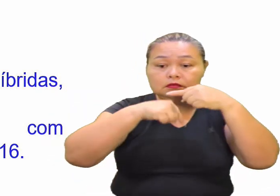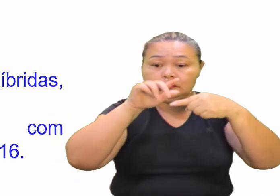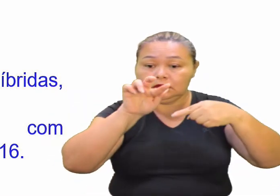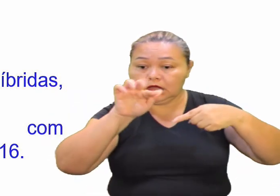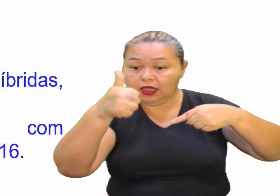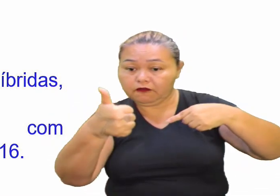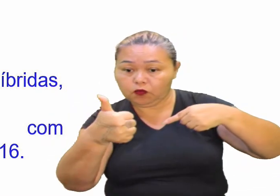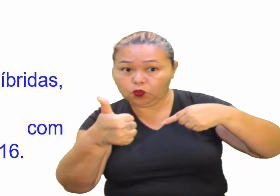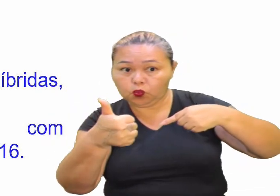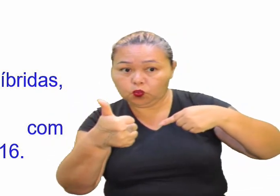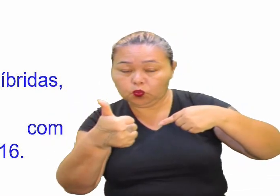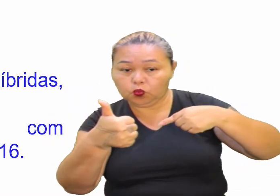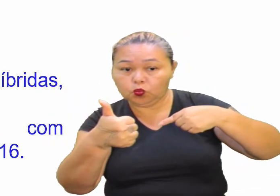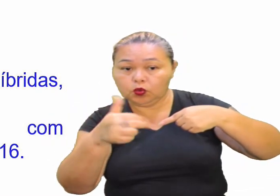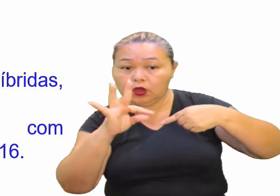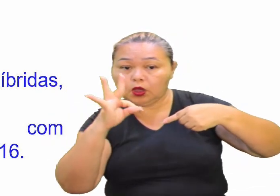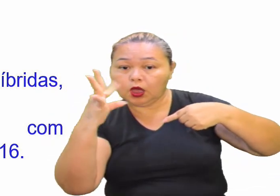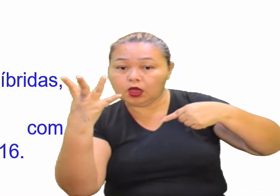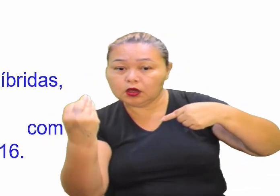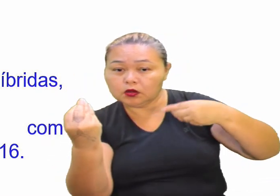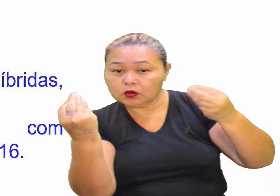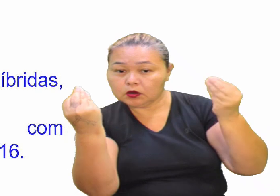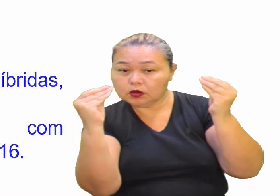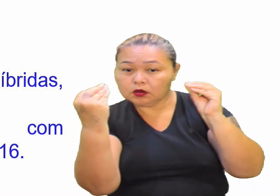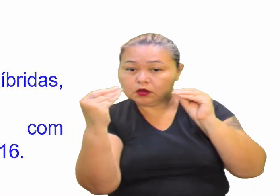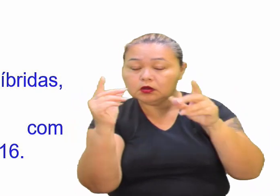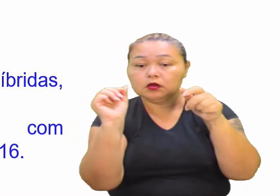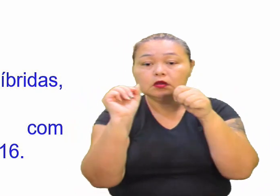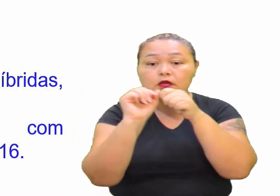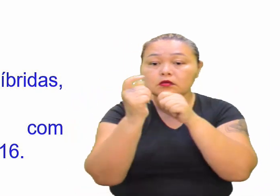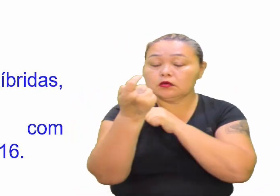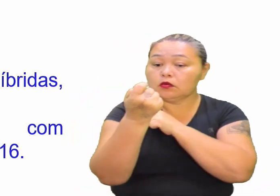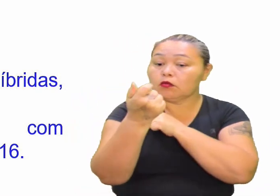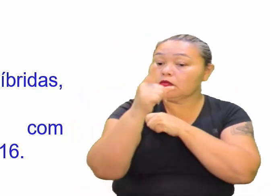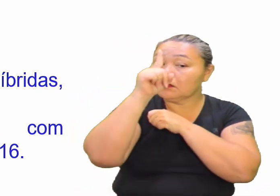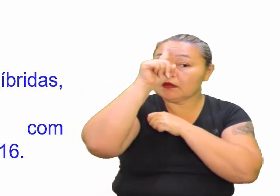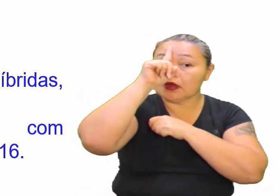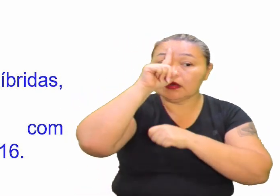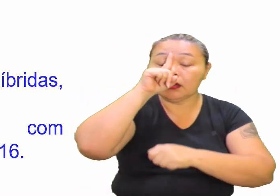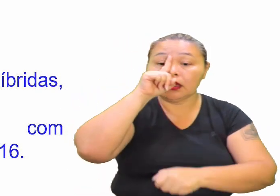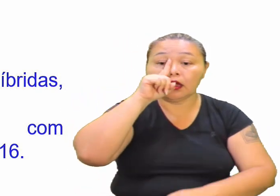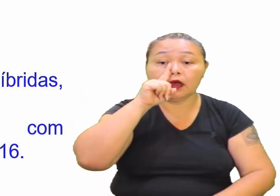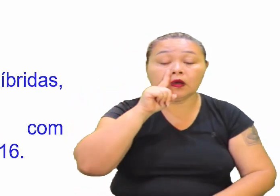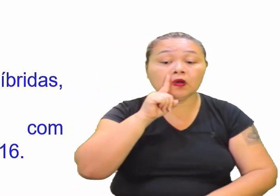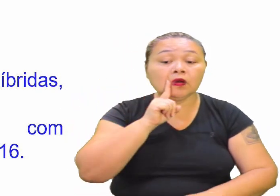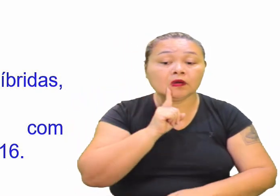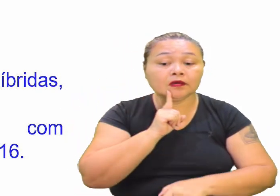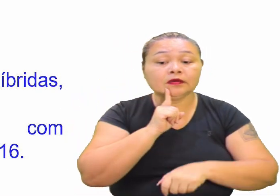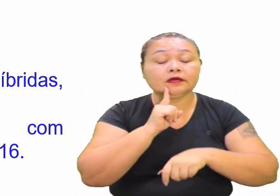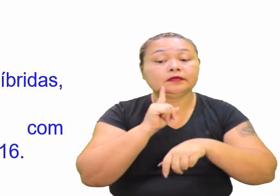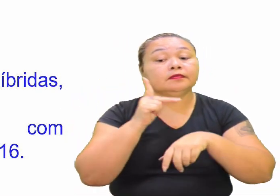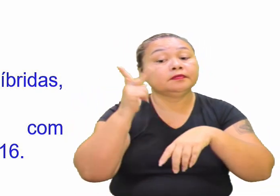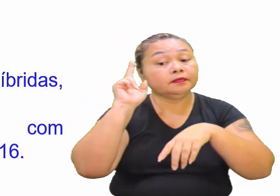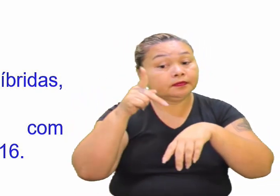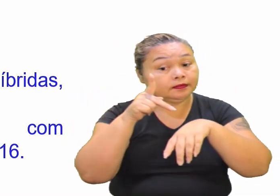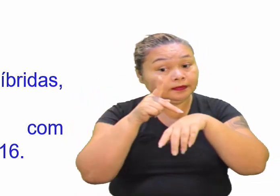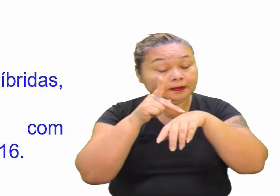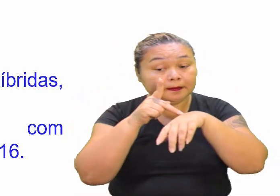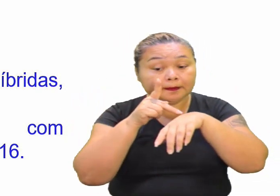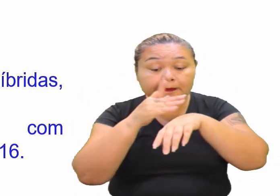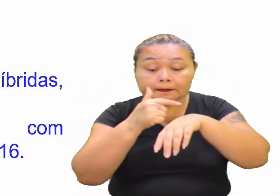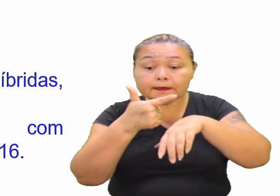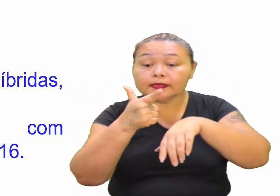F1. Todas as plantas formadas produziram sementes amarelas